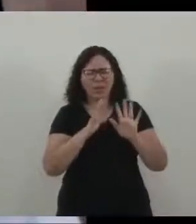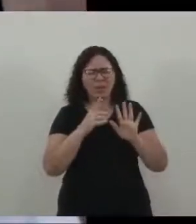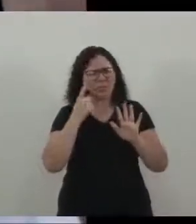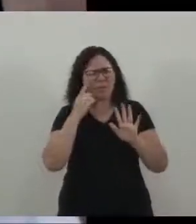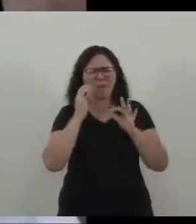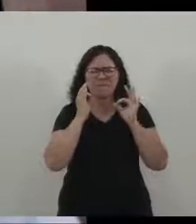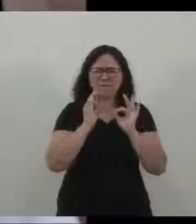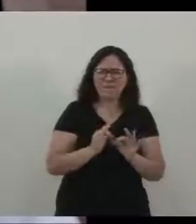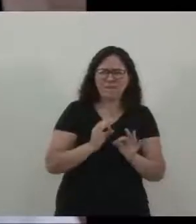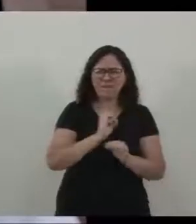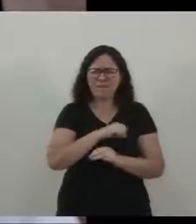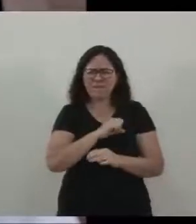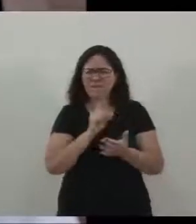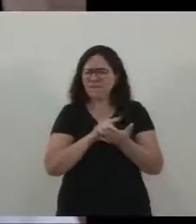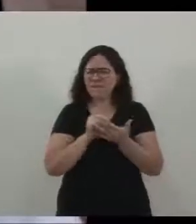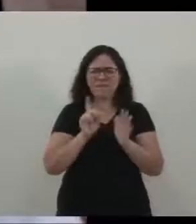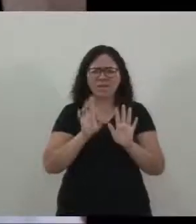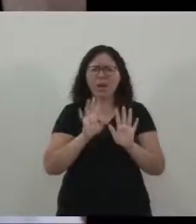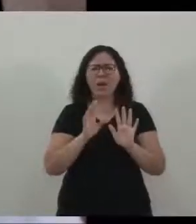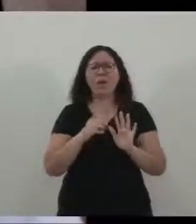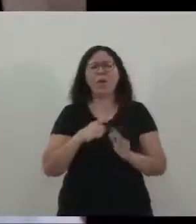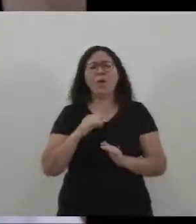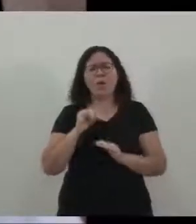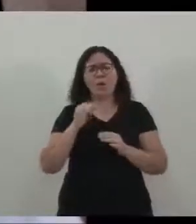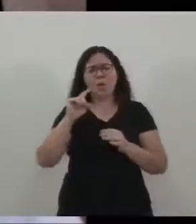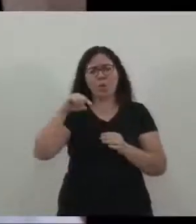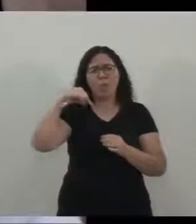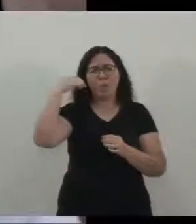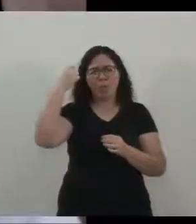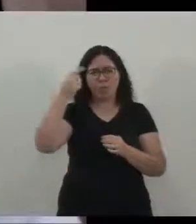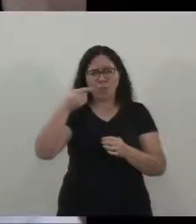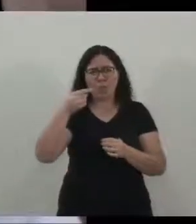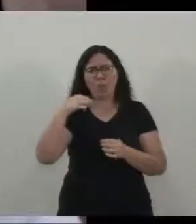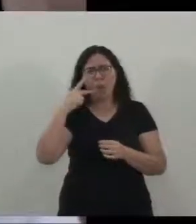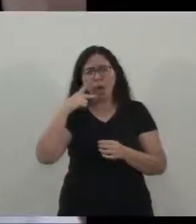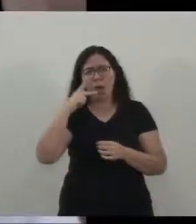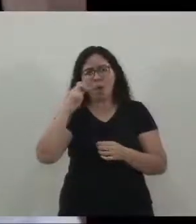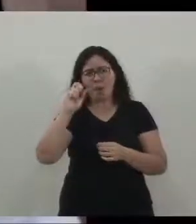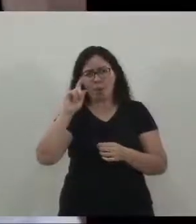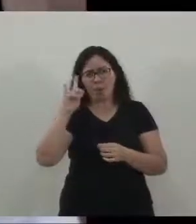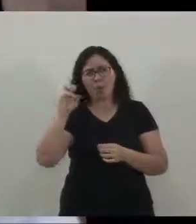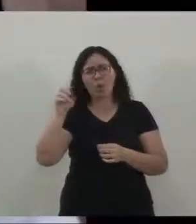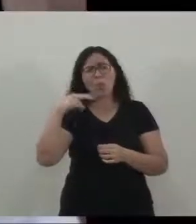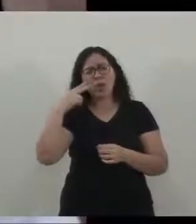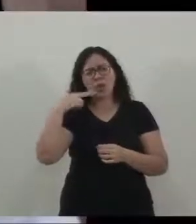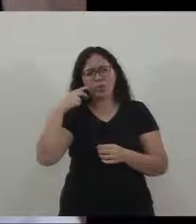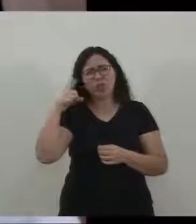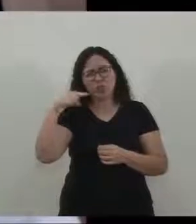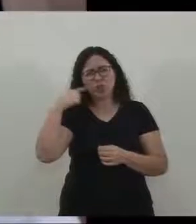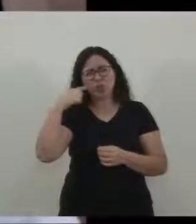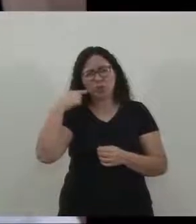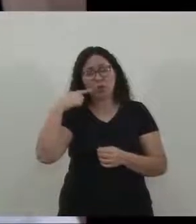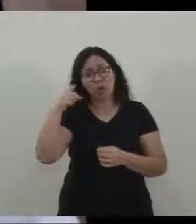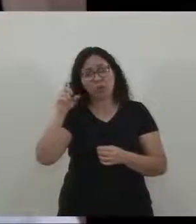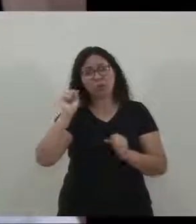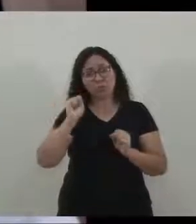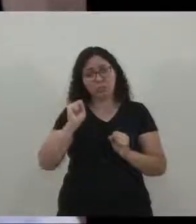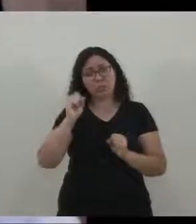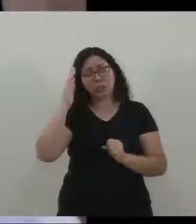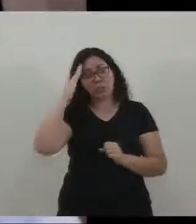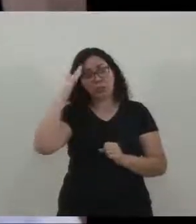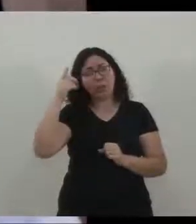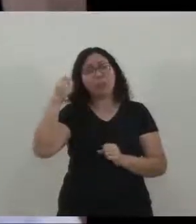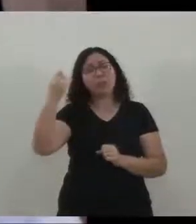verdadeira. Eu até gostaria, eu acho que o próximo depois de mim é o vereador Paulinho Palmeira, que é advogado. Talvez ele